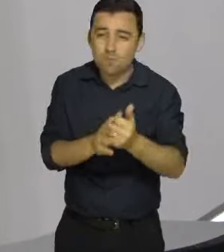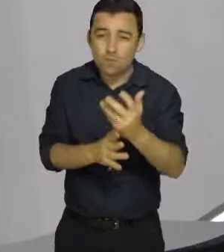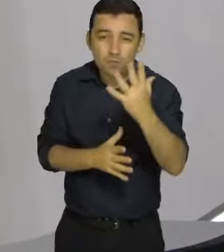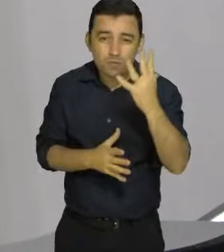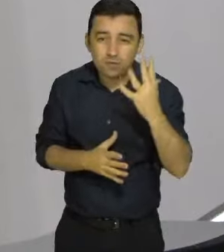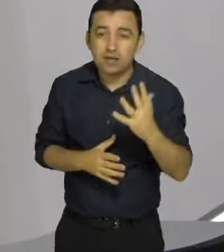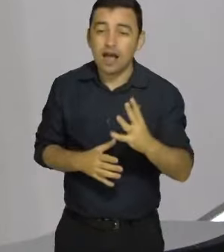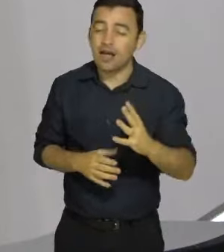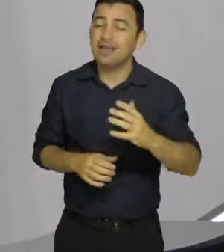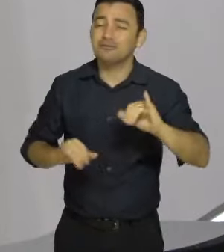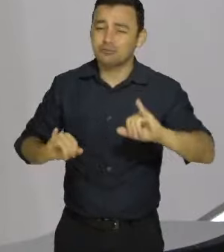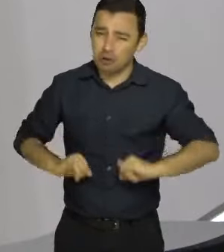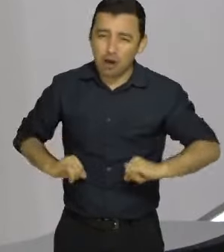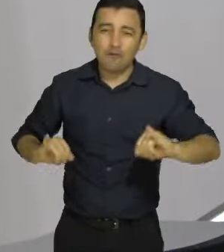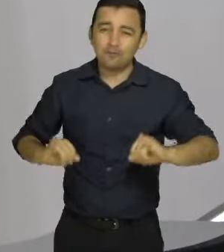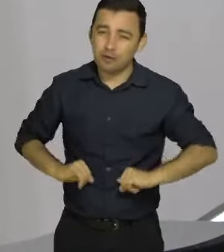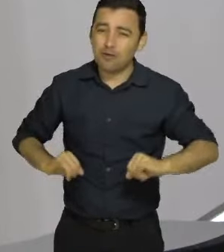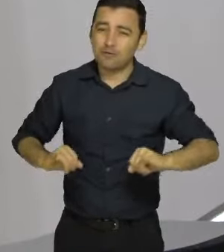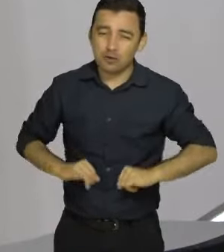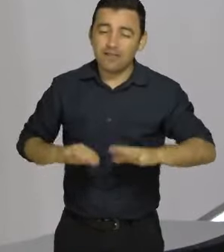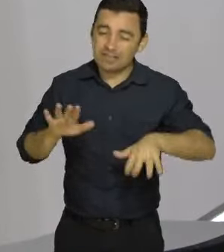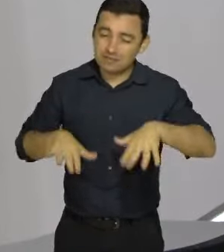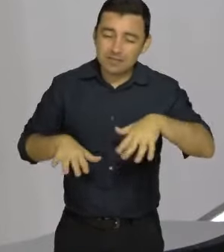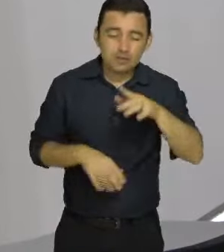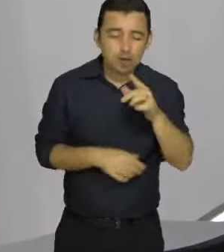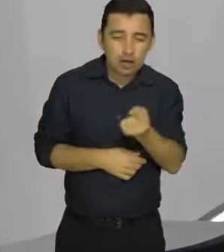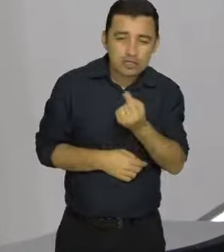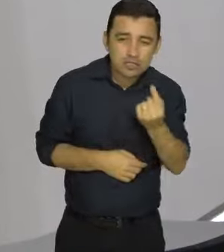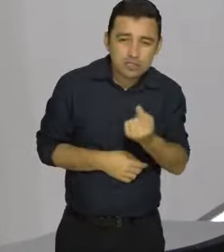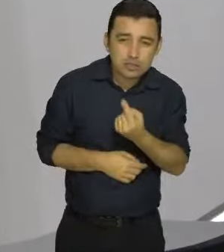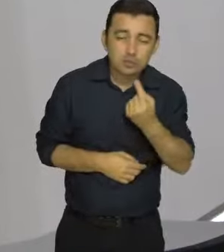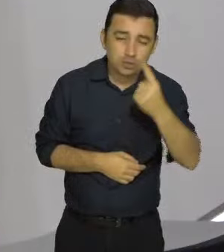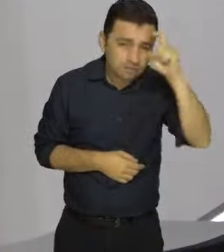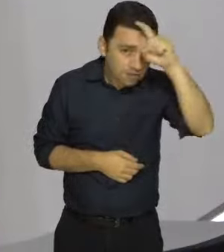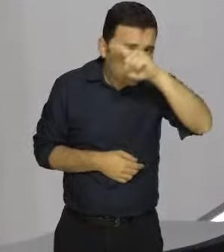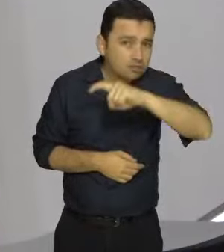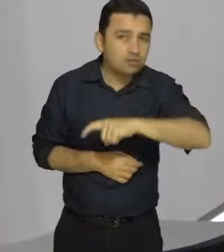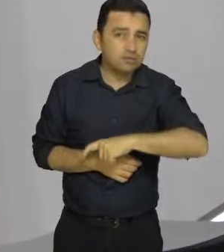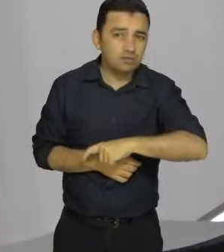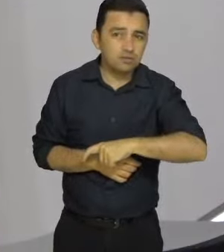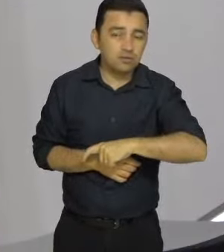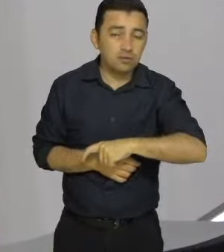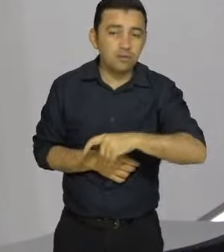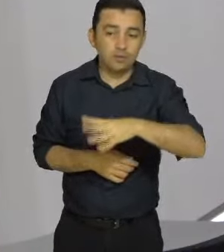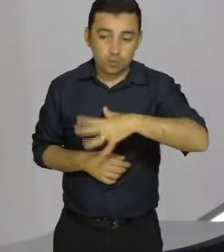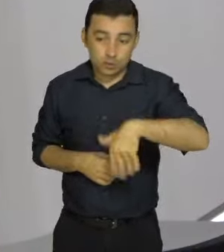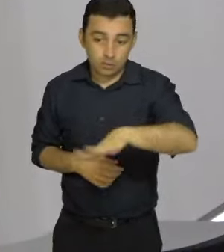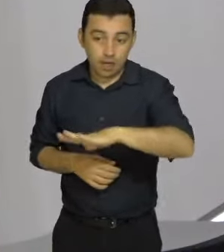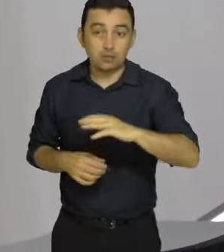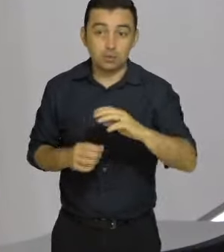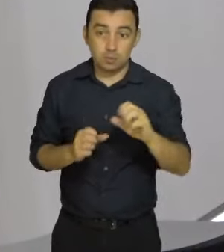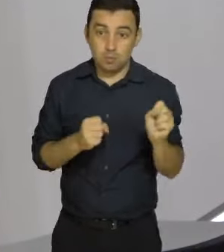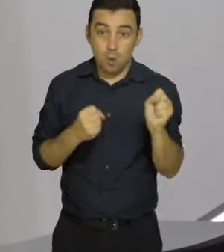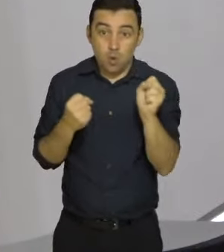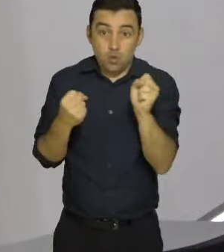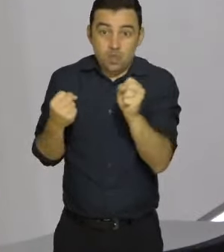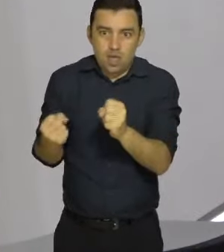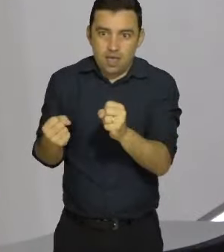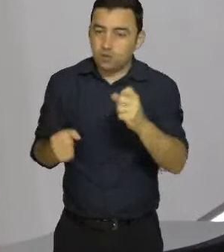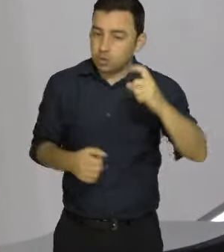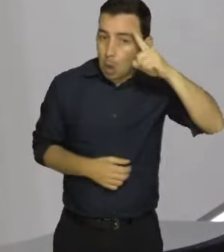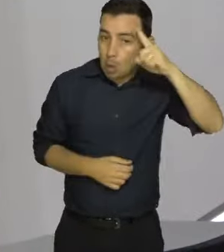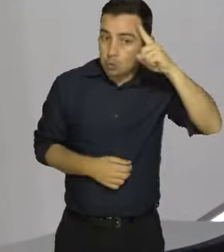muito sofrimento e solidão. Num espaço de poder que cotidianamente,